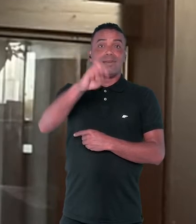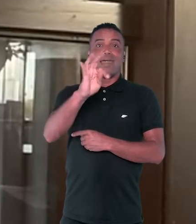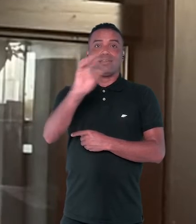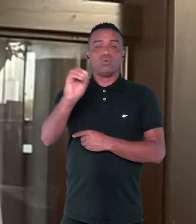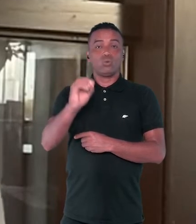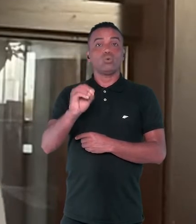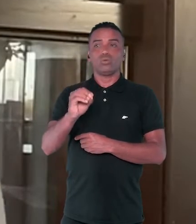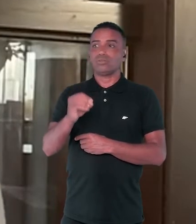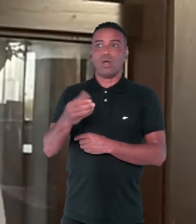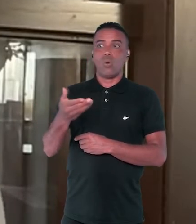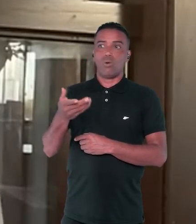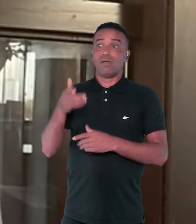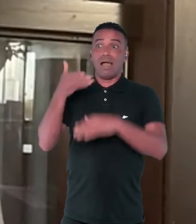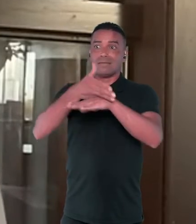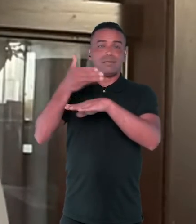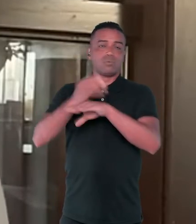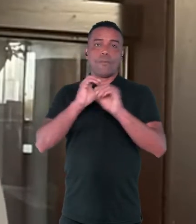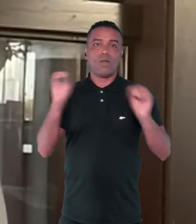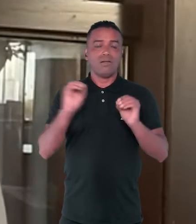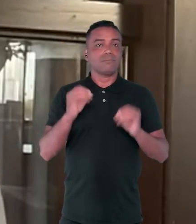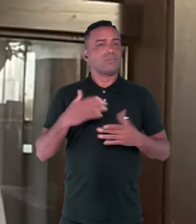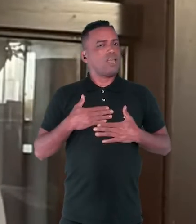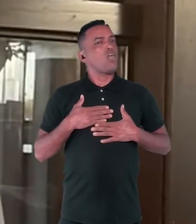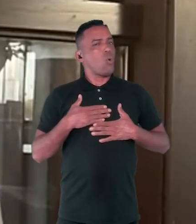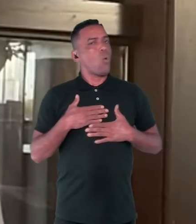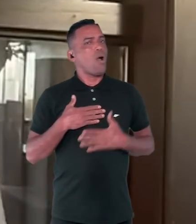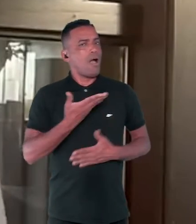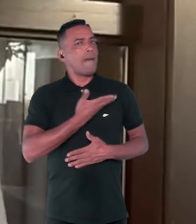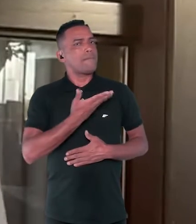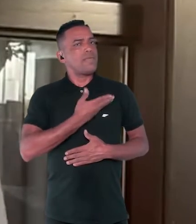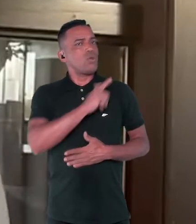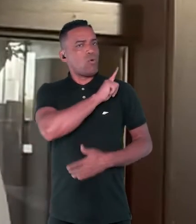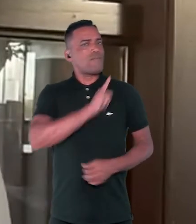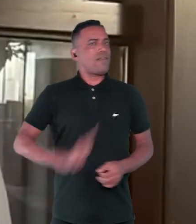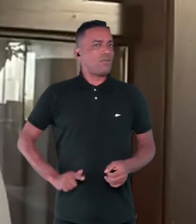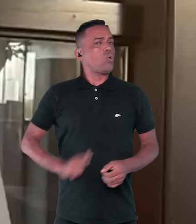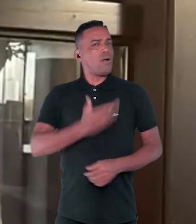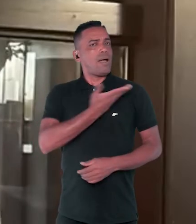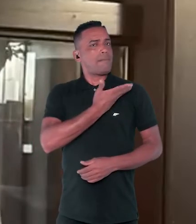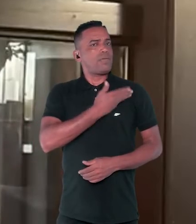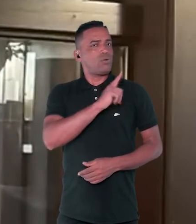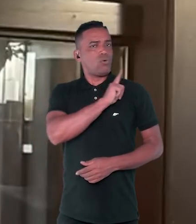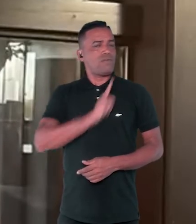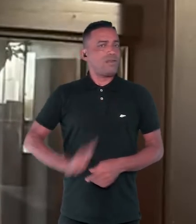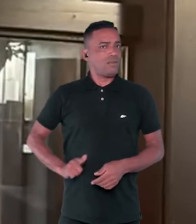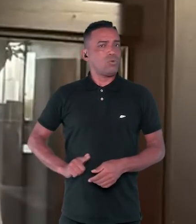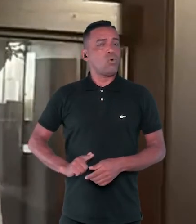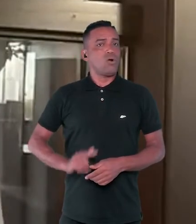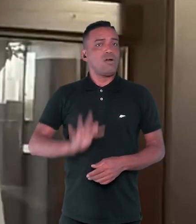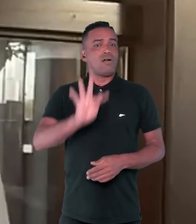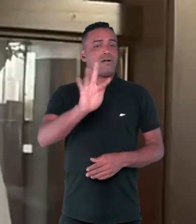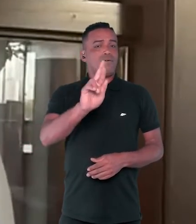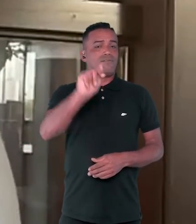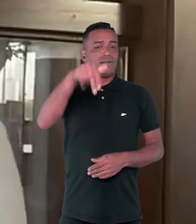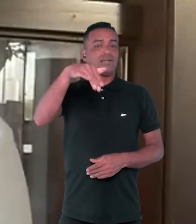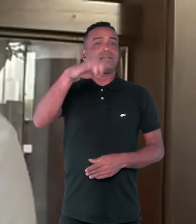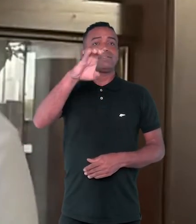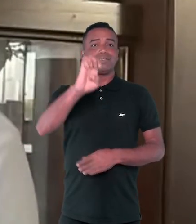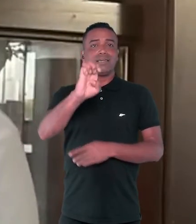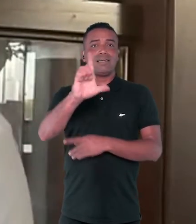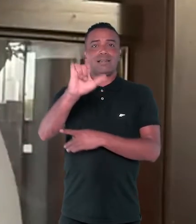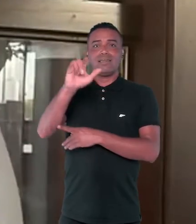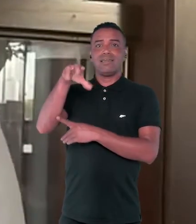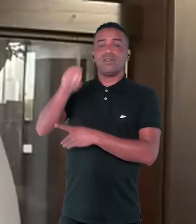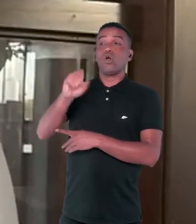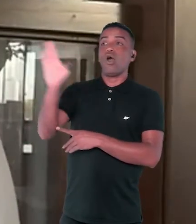Eu falei: eu, bancando gostosão, falei assim: eu sou amigo do França, sou amigo do França. Que França? O Francelino, quer ver? Cheguei uns 3